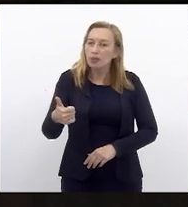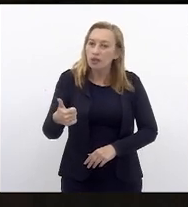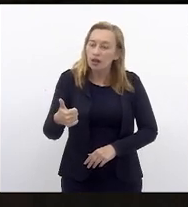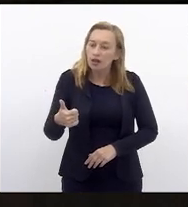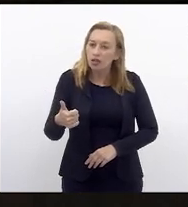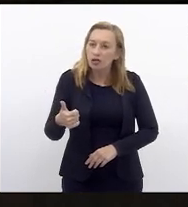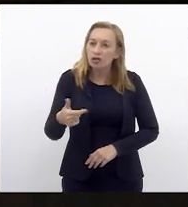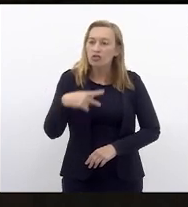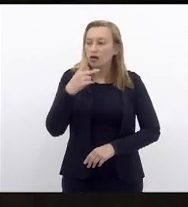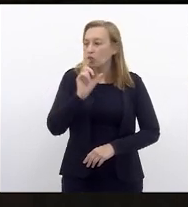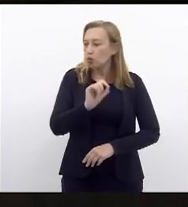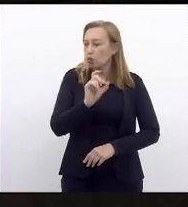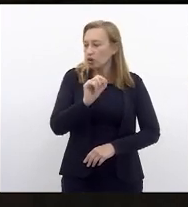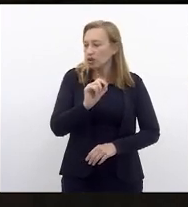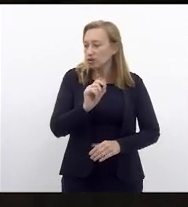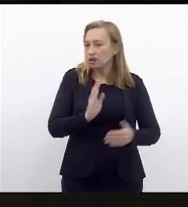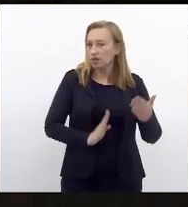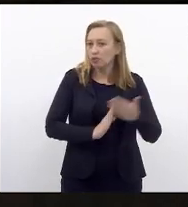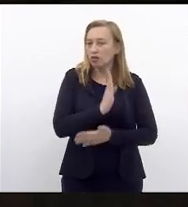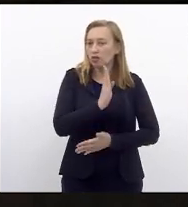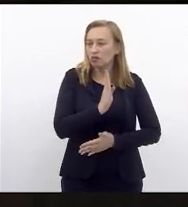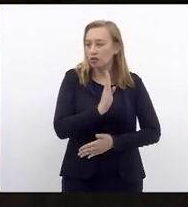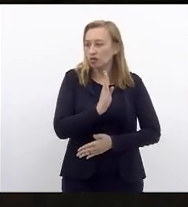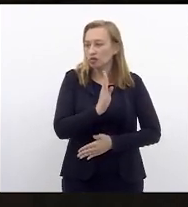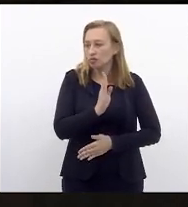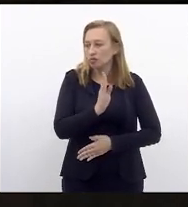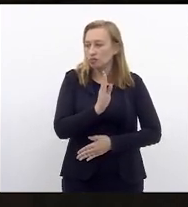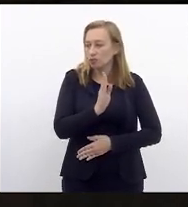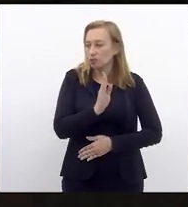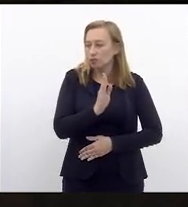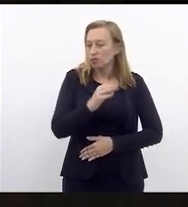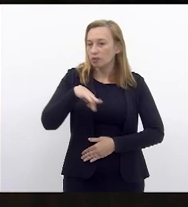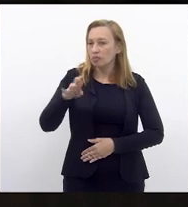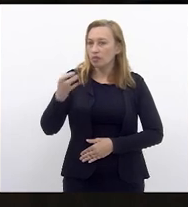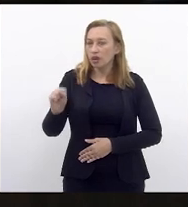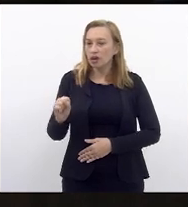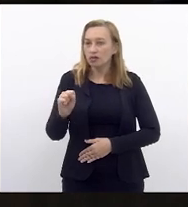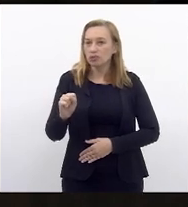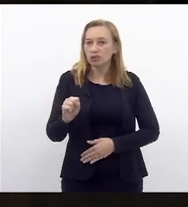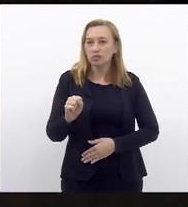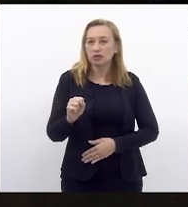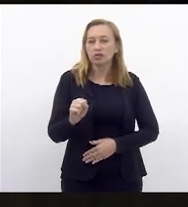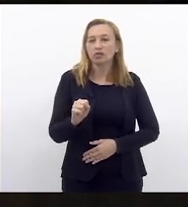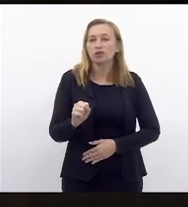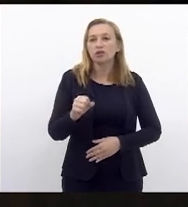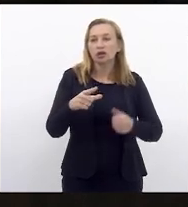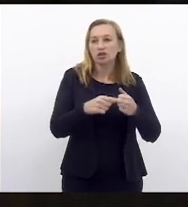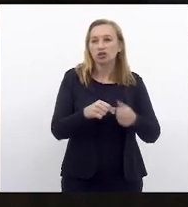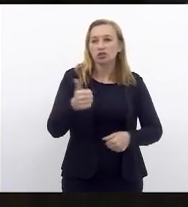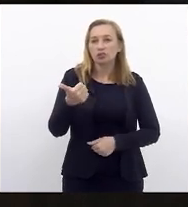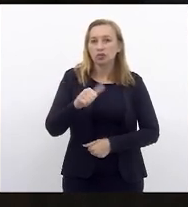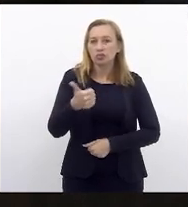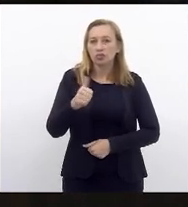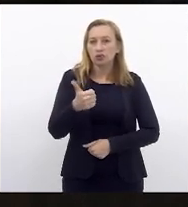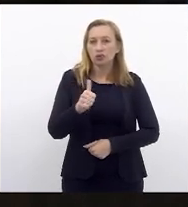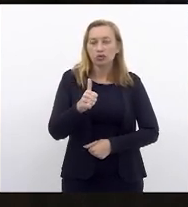Ressalta-se que, se aprovado, o senhor Marcos Cipriano de Oliveira Melo exercerá, nos termos do artigo 11